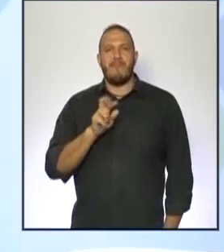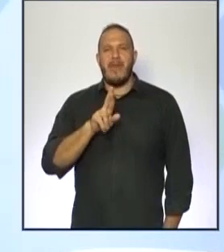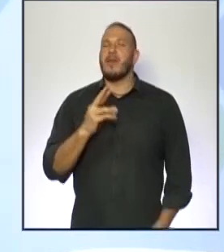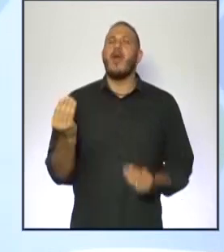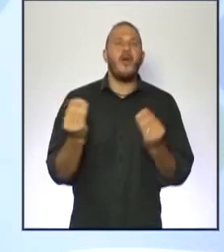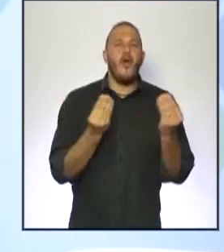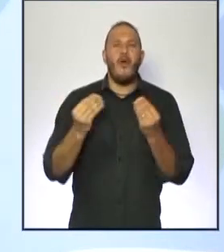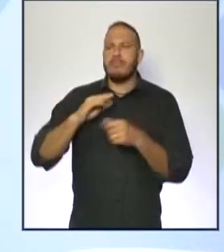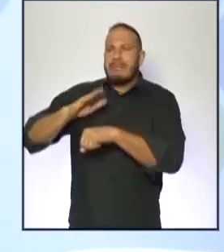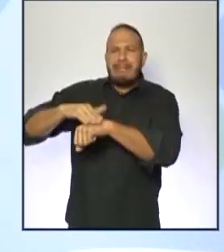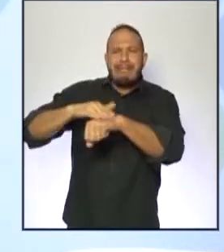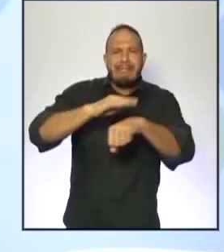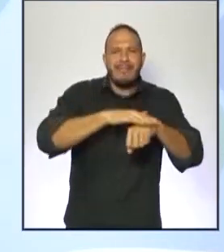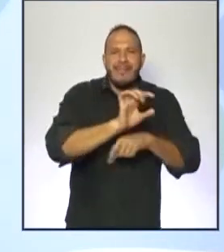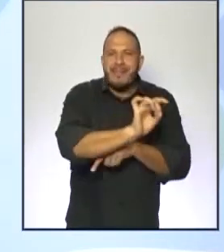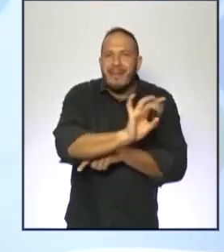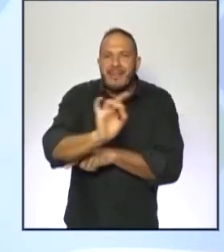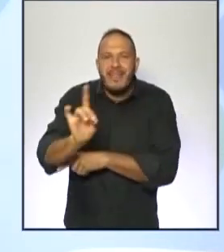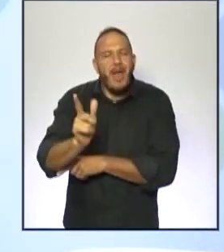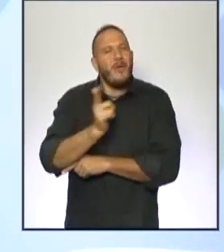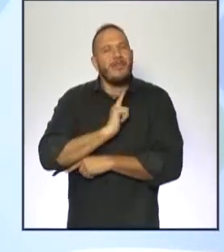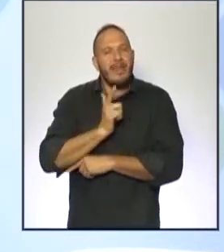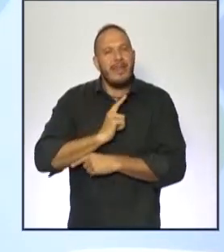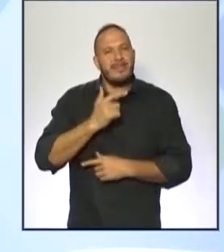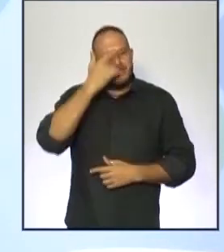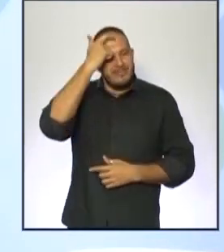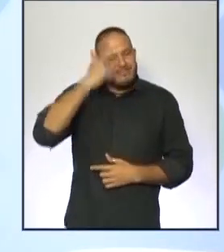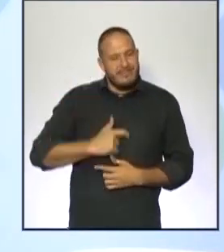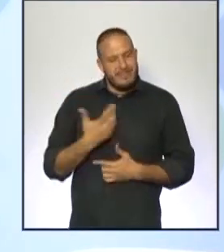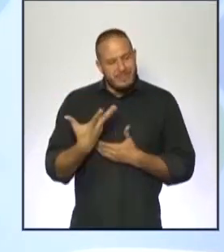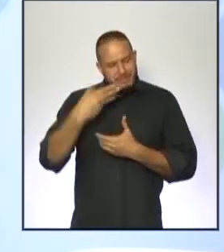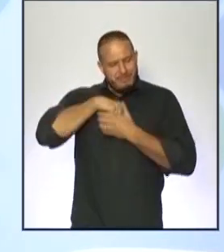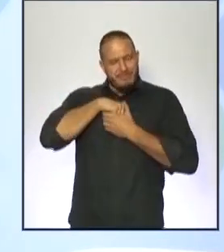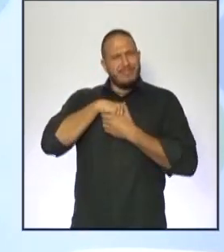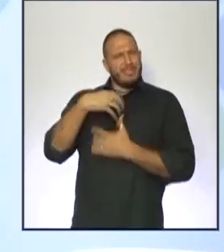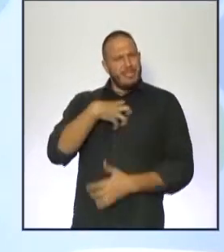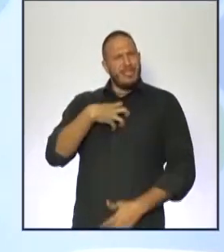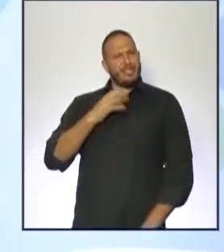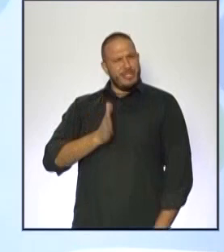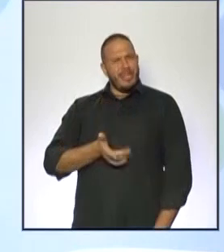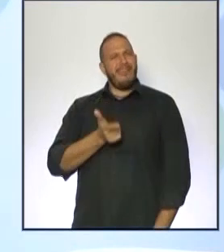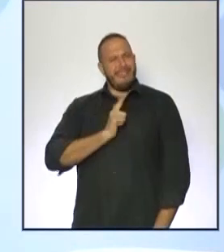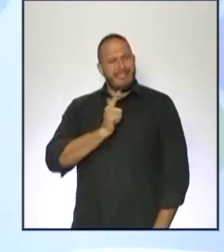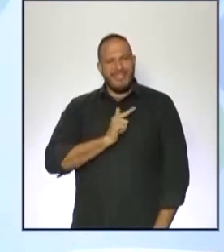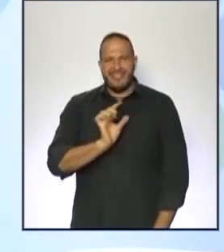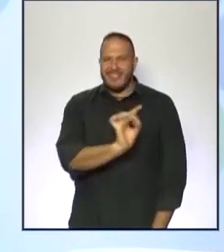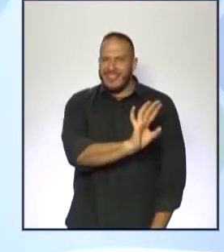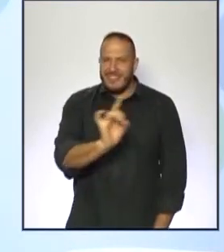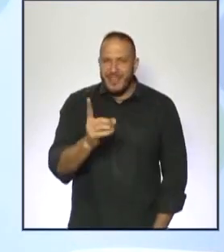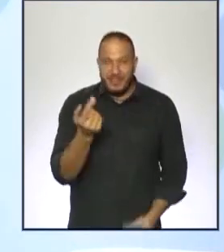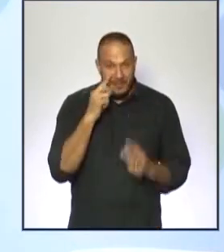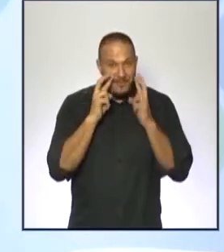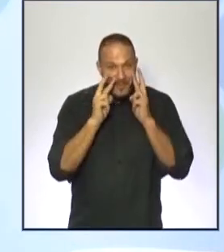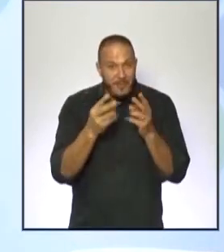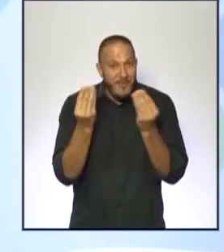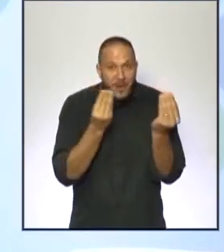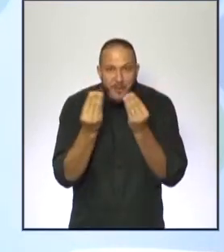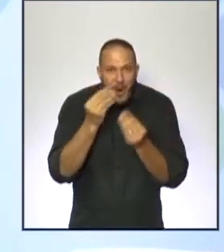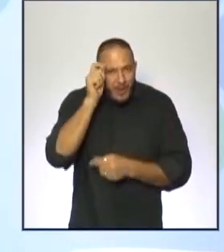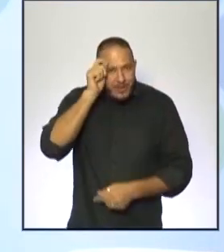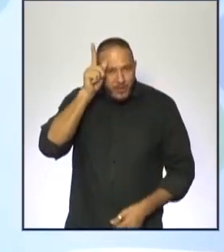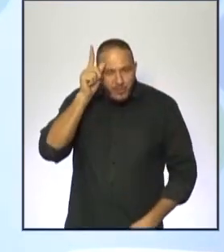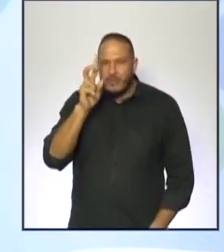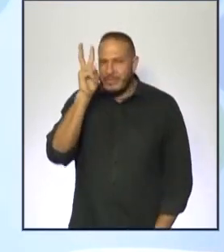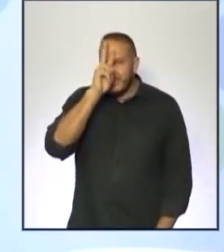como cada um de nós tem esse maker embutido em cada um. Então, vamos conhecer um pouquinho sobre